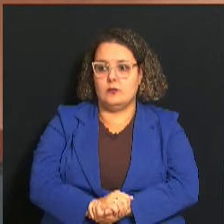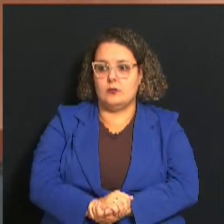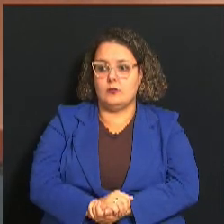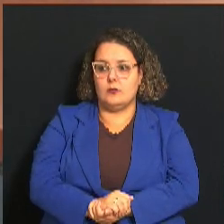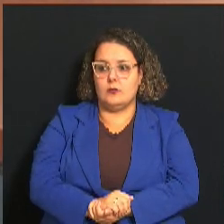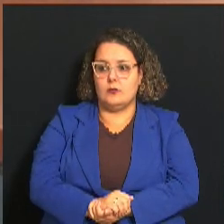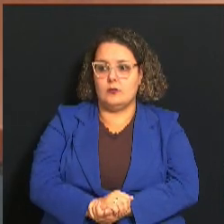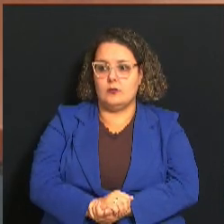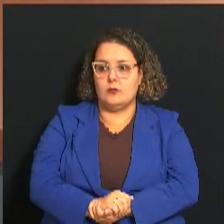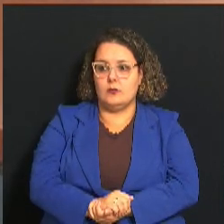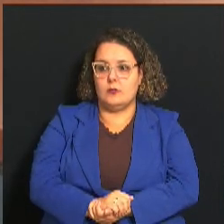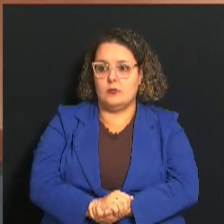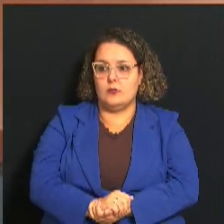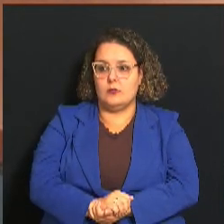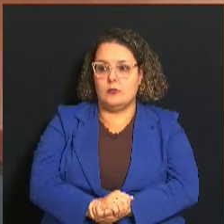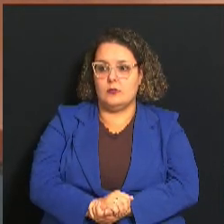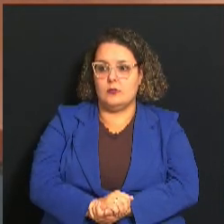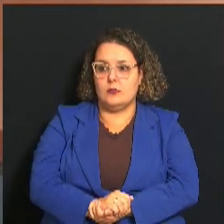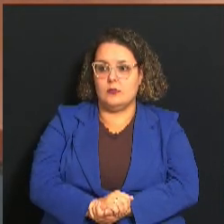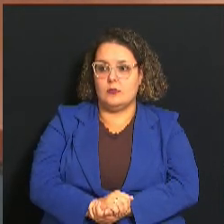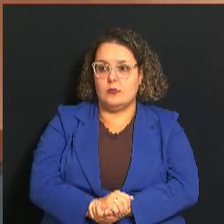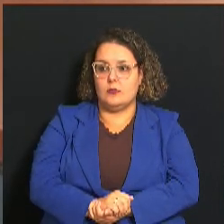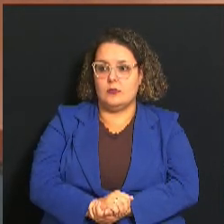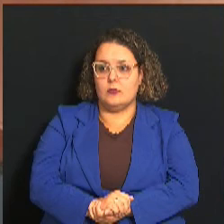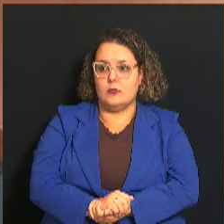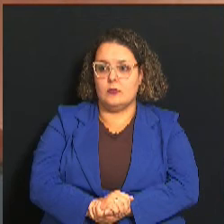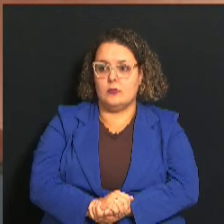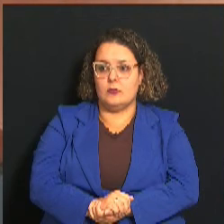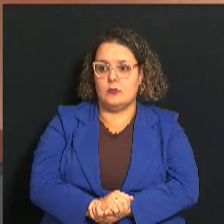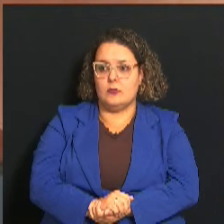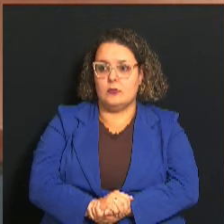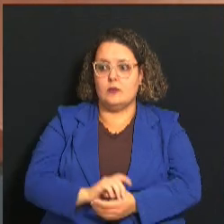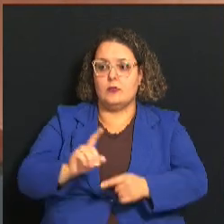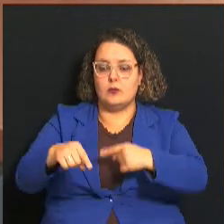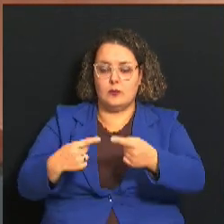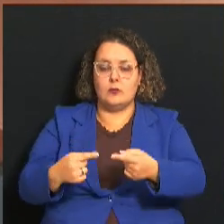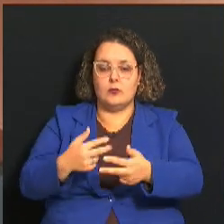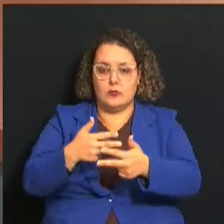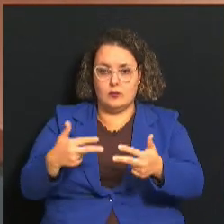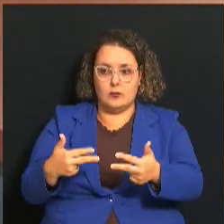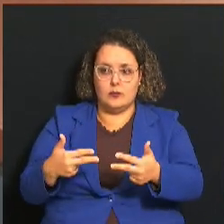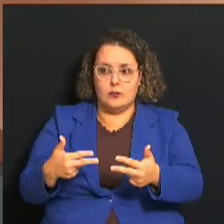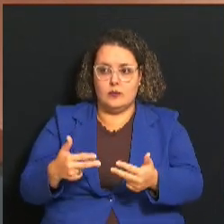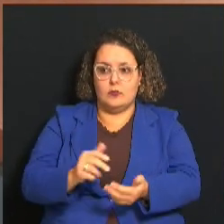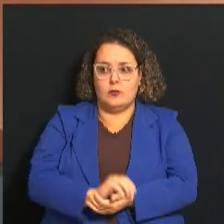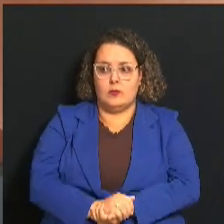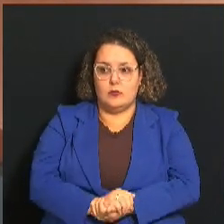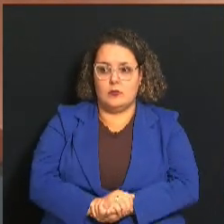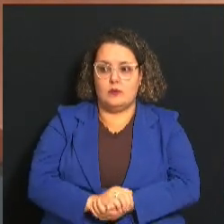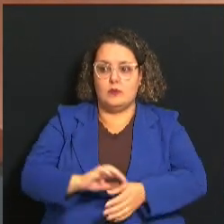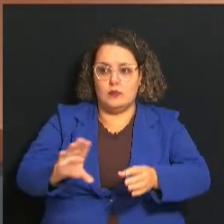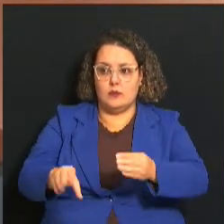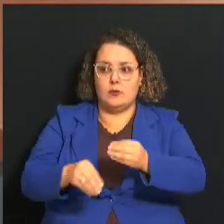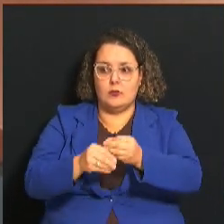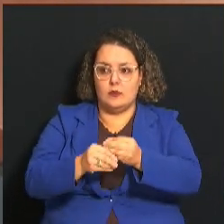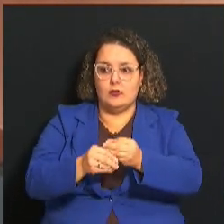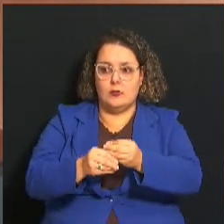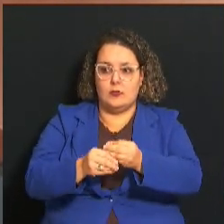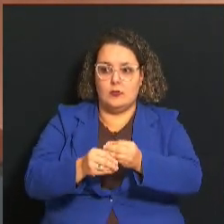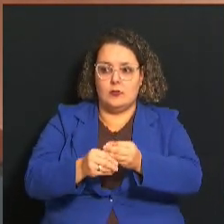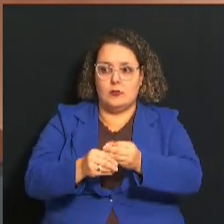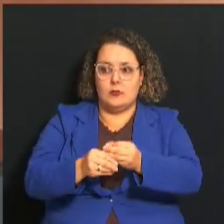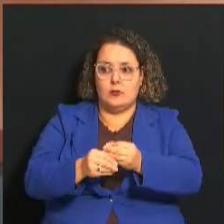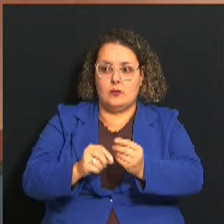aí, esse é um ponto. O outro ponto é essa questão da complementação aqui do